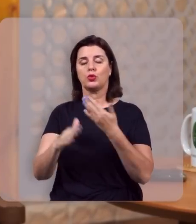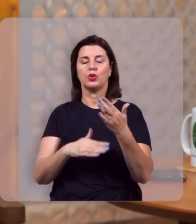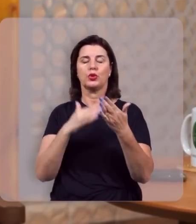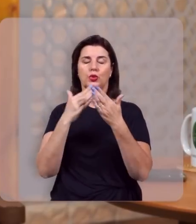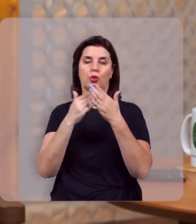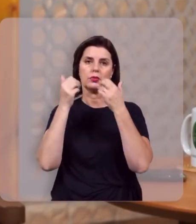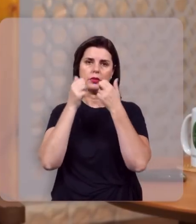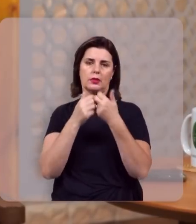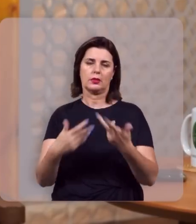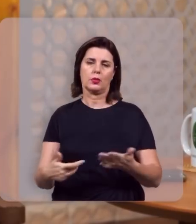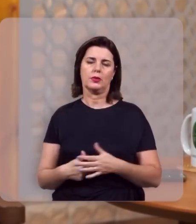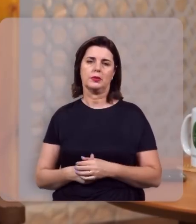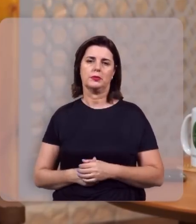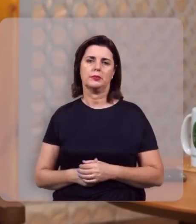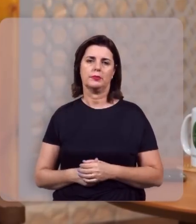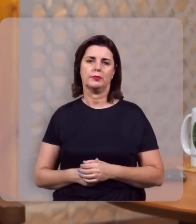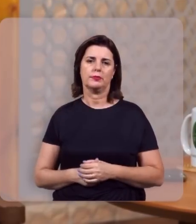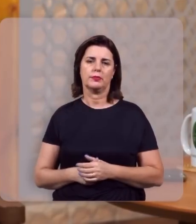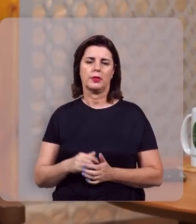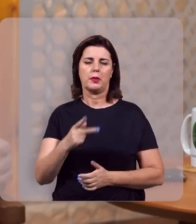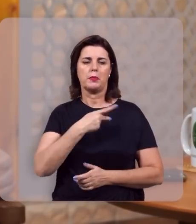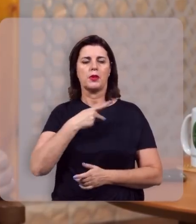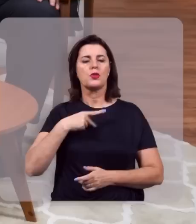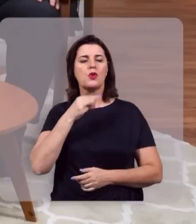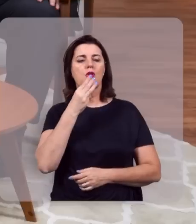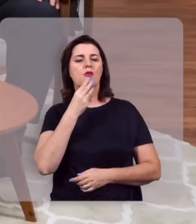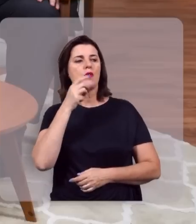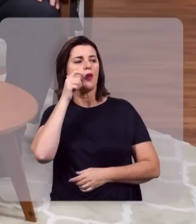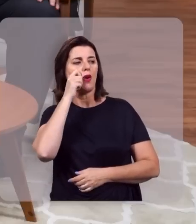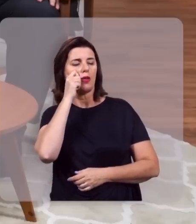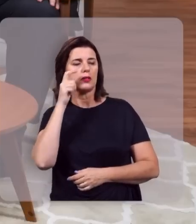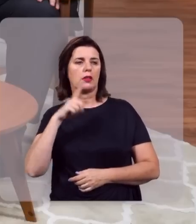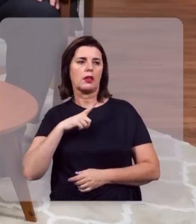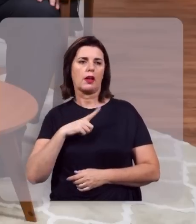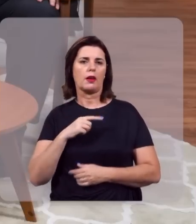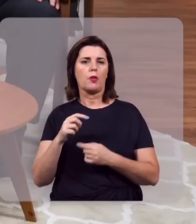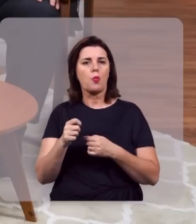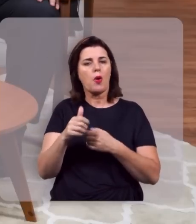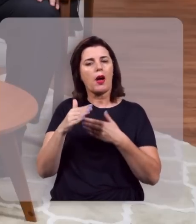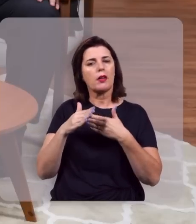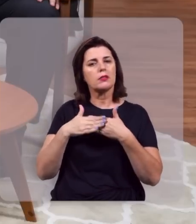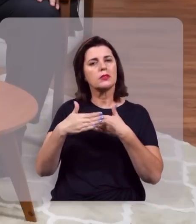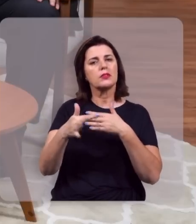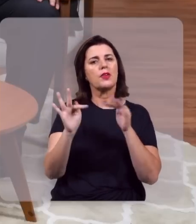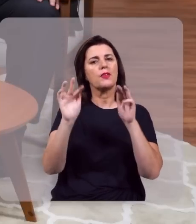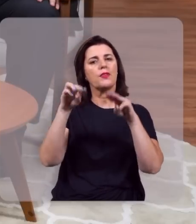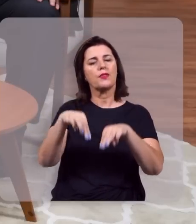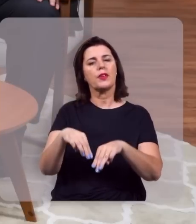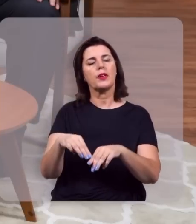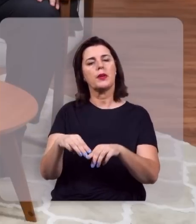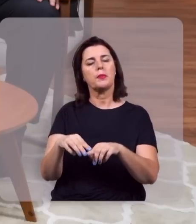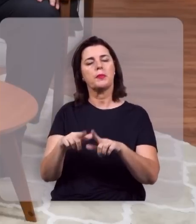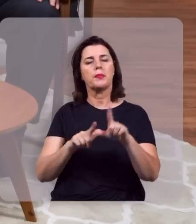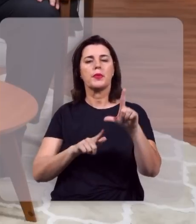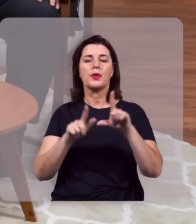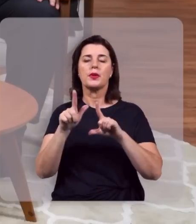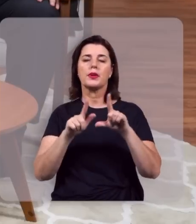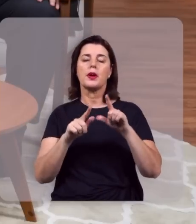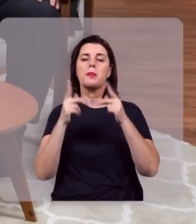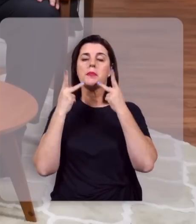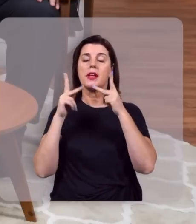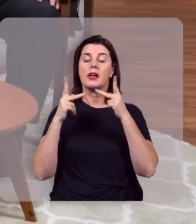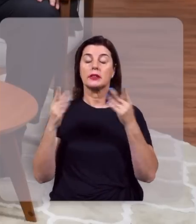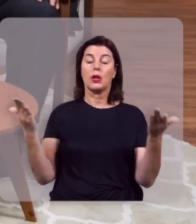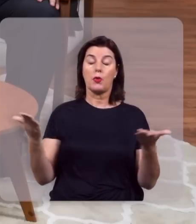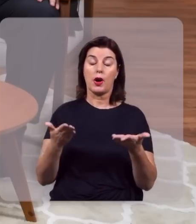no controle de todas as coisas. Pastor Roster, a gente está caminhando agora para a sequência do nosso